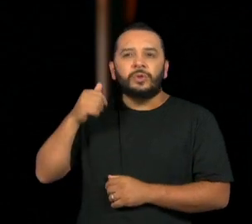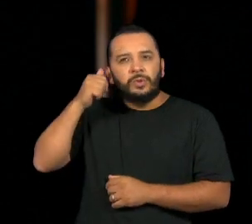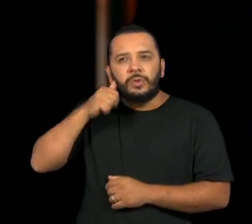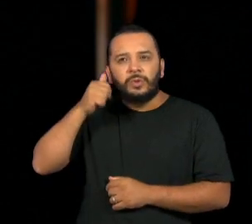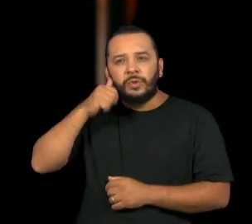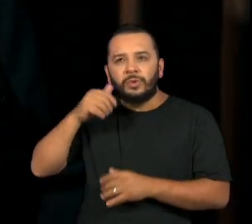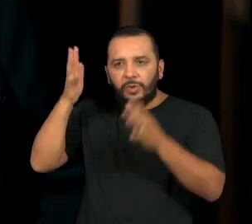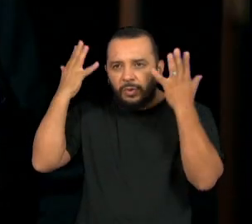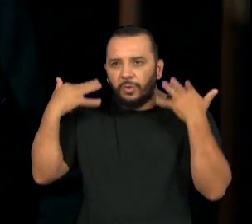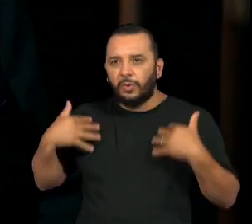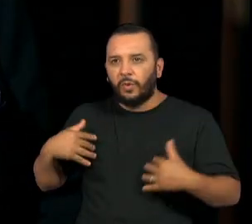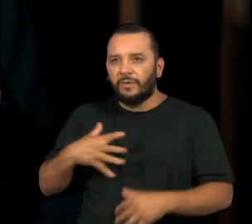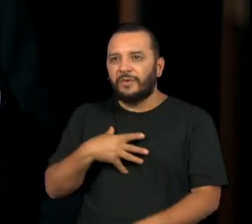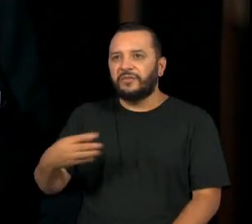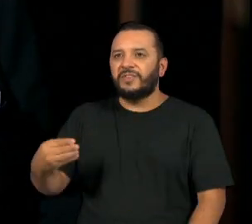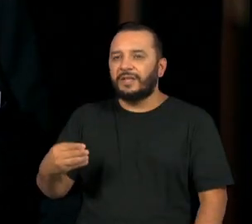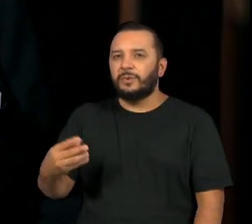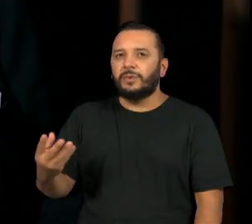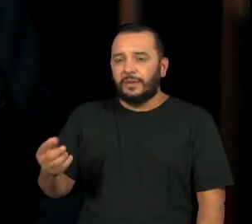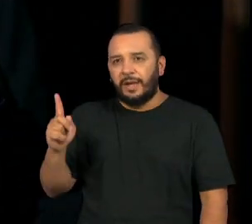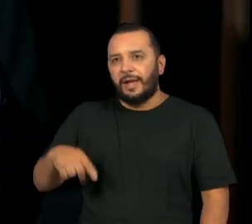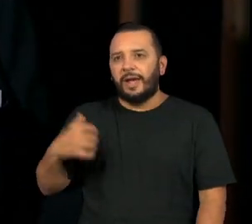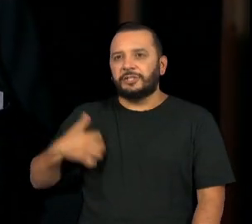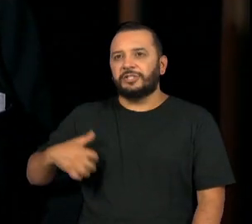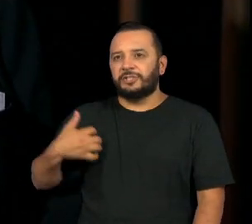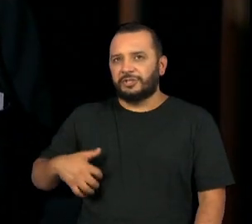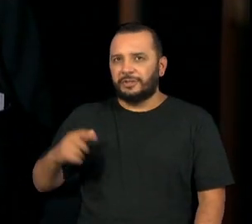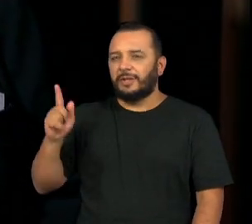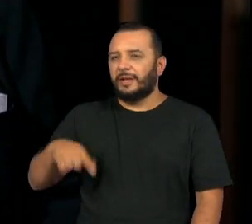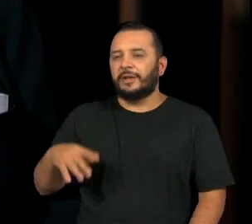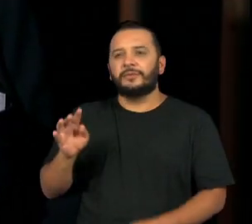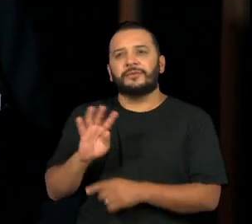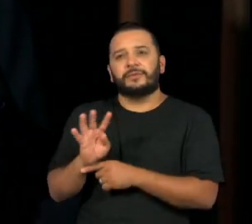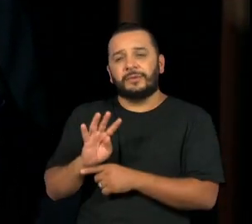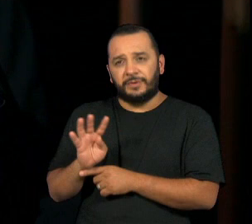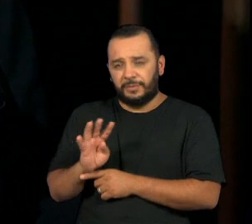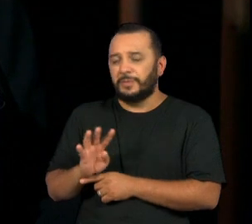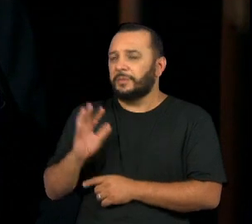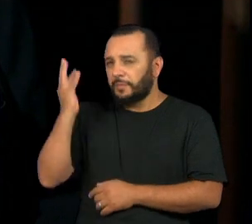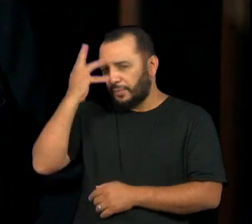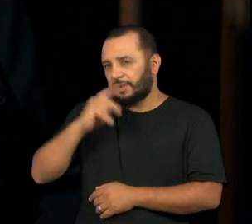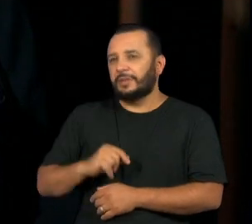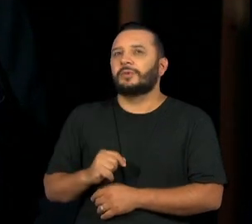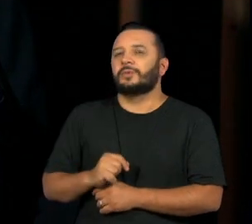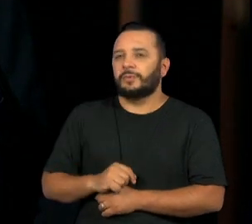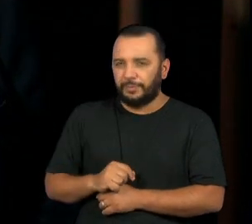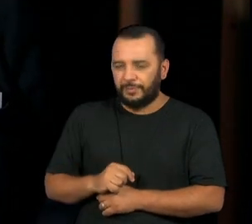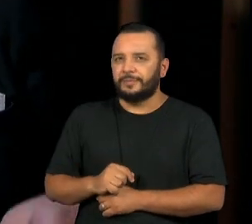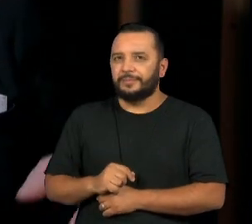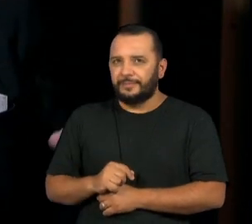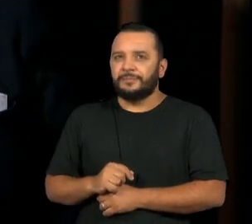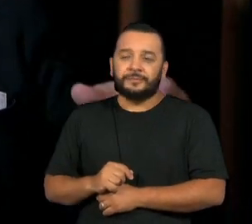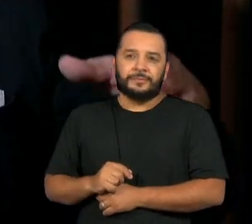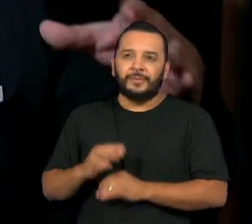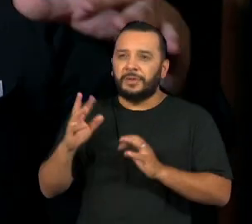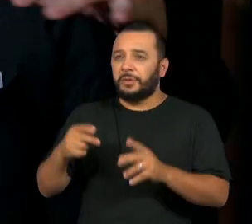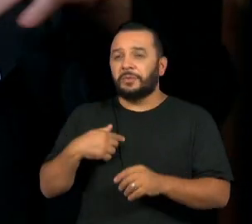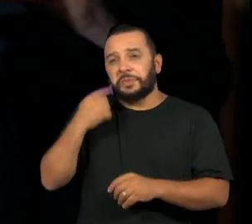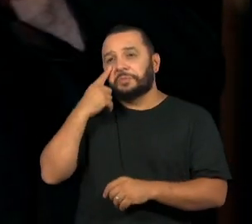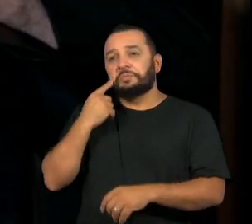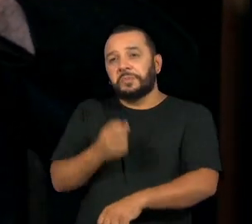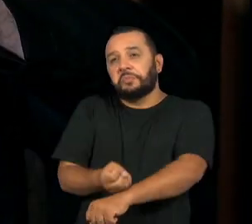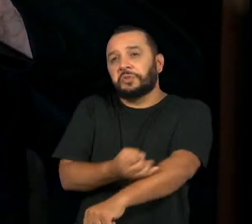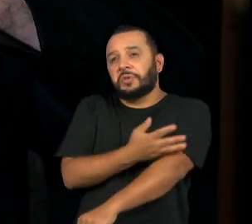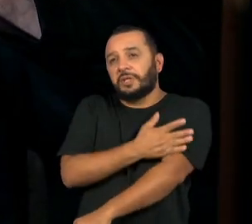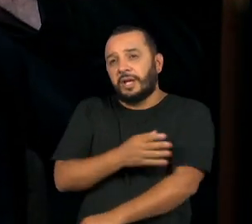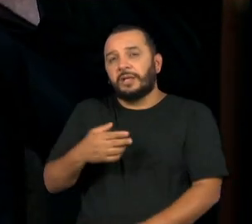maravilhoso. E é um filme muito bonito, O Filho da Noiva, um filme argentino. E aí estava todo mundo emocionado, a mulher